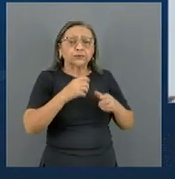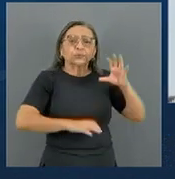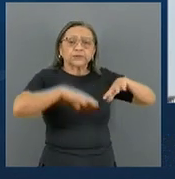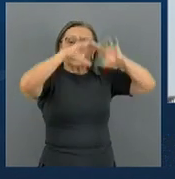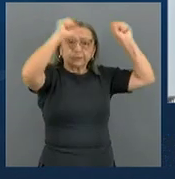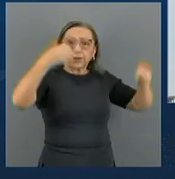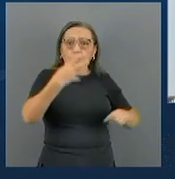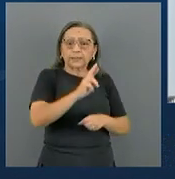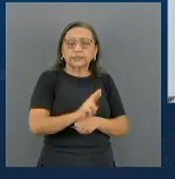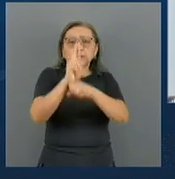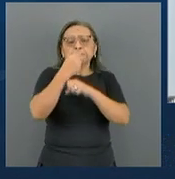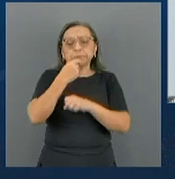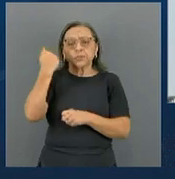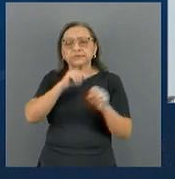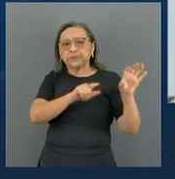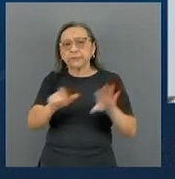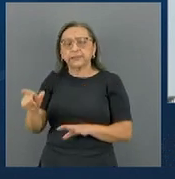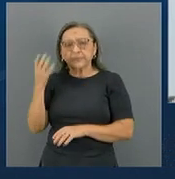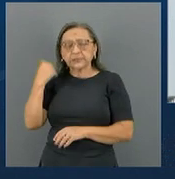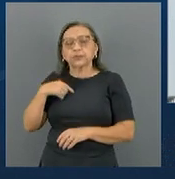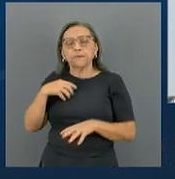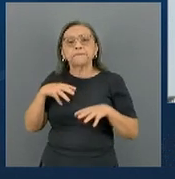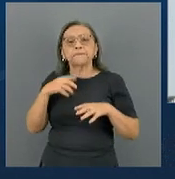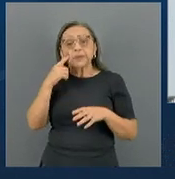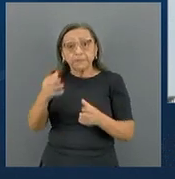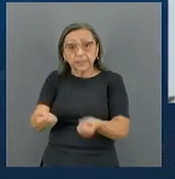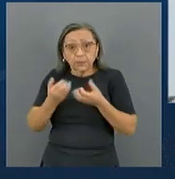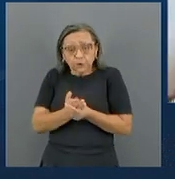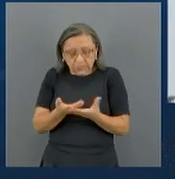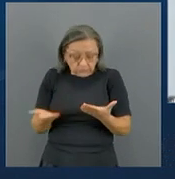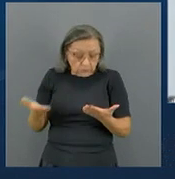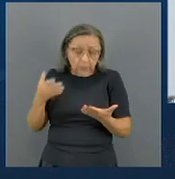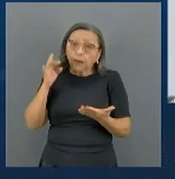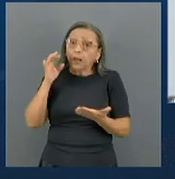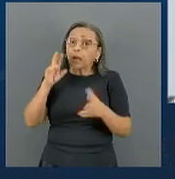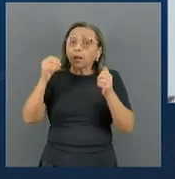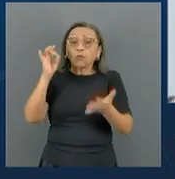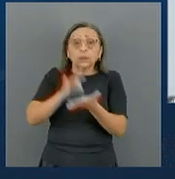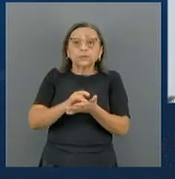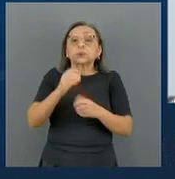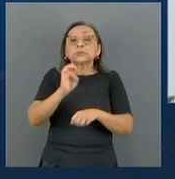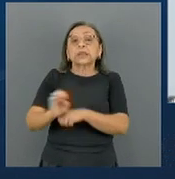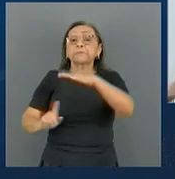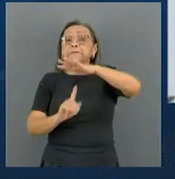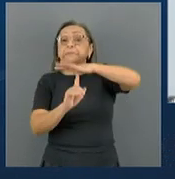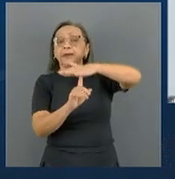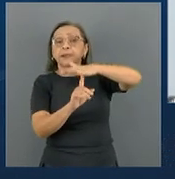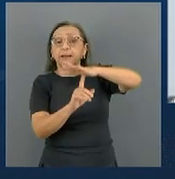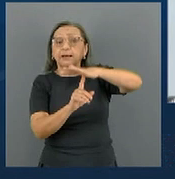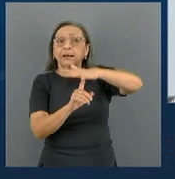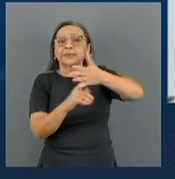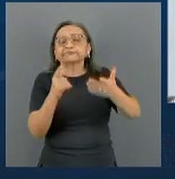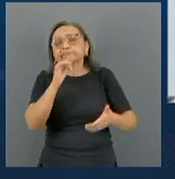no dia 6 de junho, semana passada, eu peguei um caso concreto que veio do Paraná, e que infelizmente é